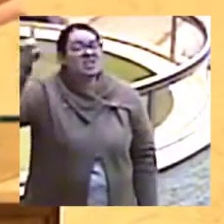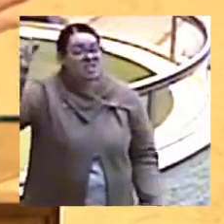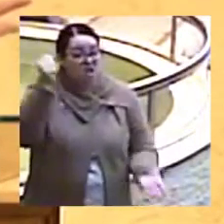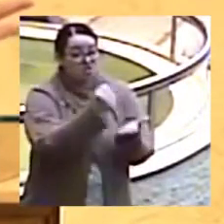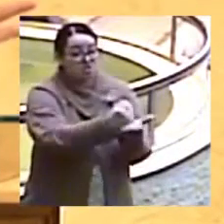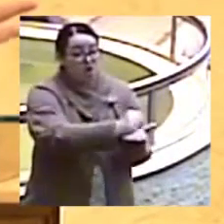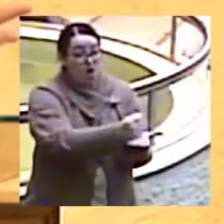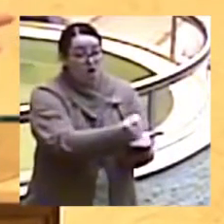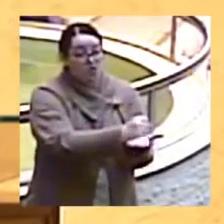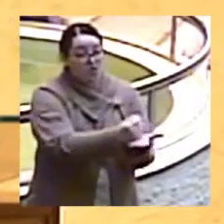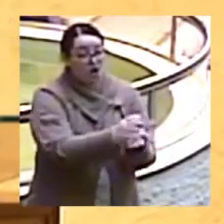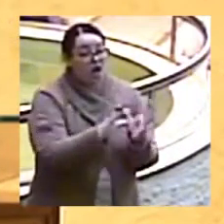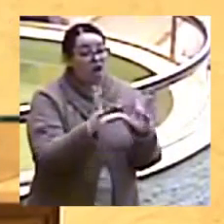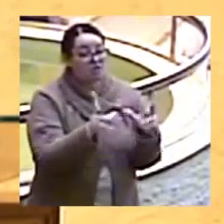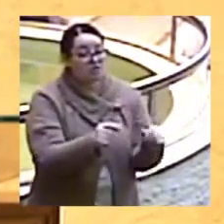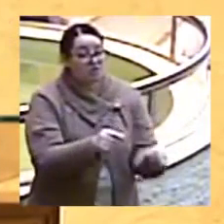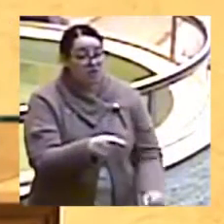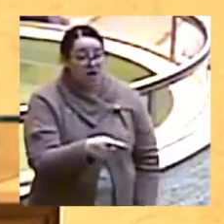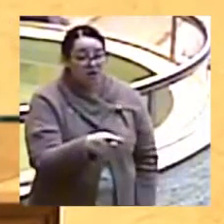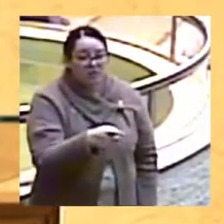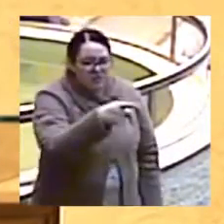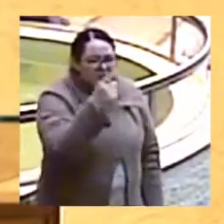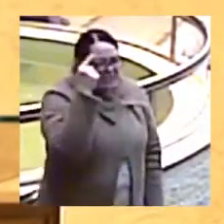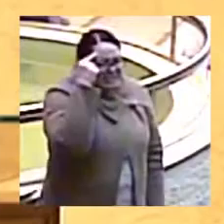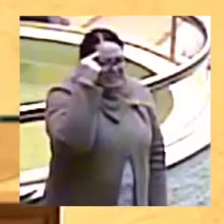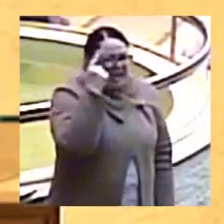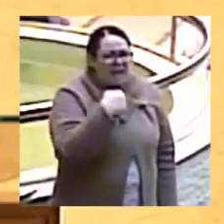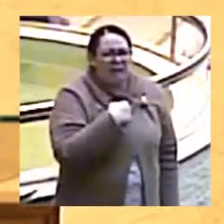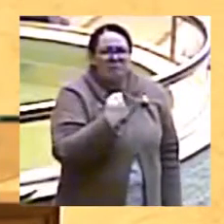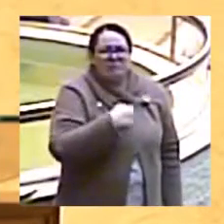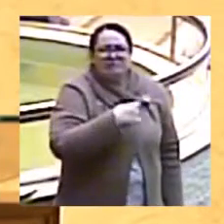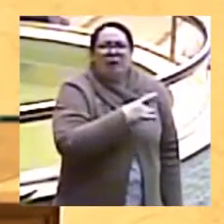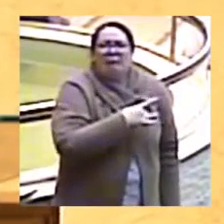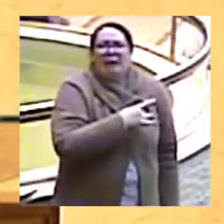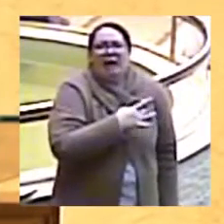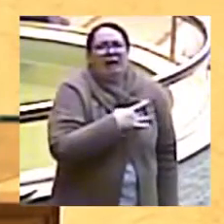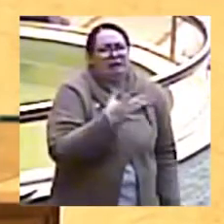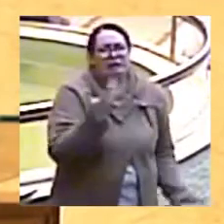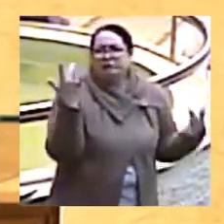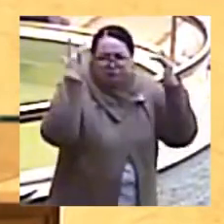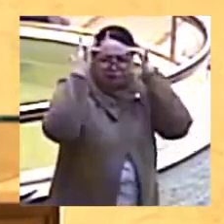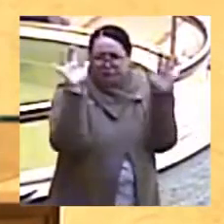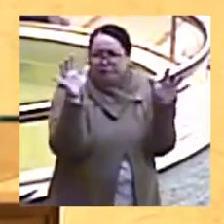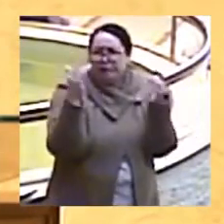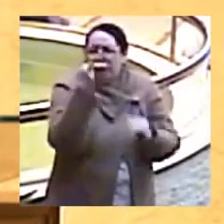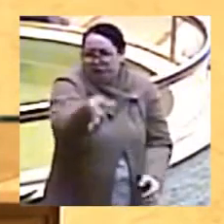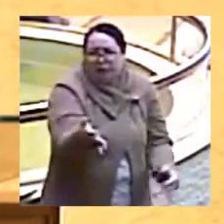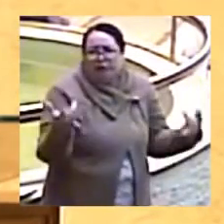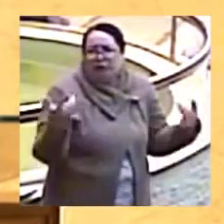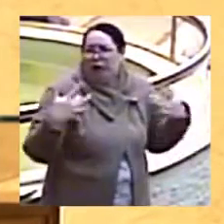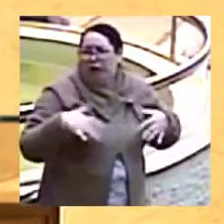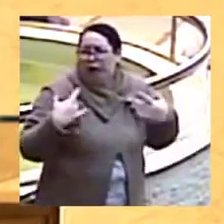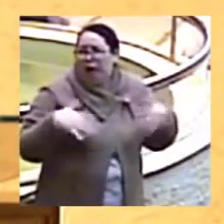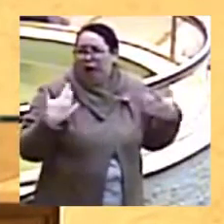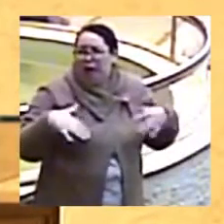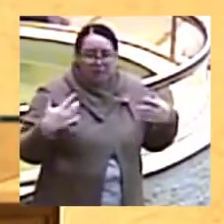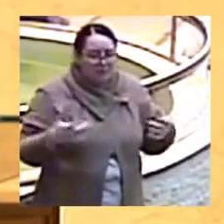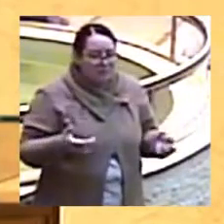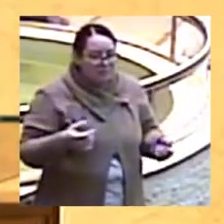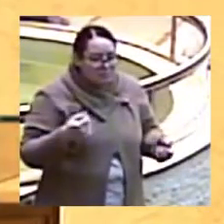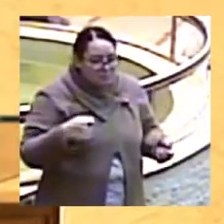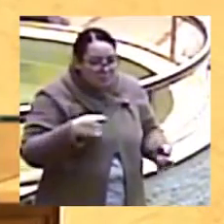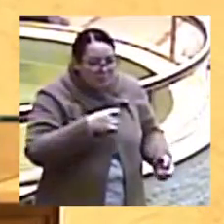o que temer, apenas, confie no seu Deus, confie no seu Deus, Davi, tem uma,